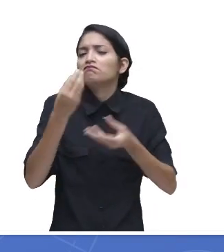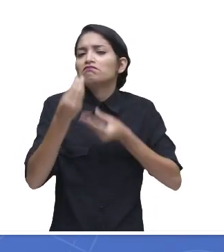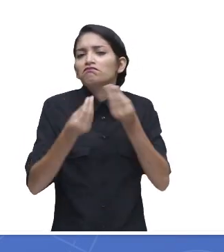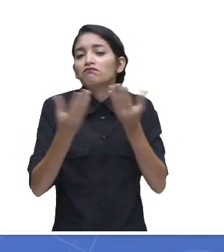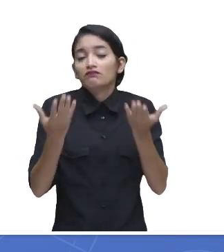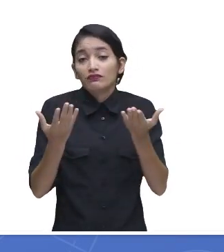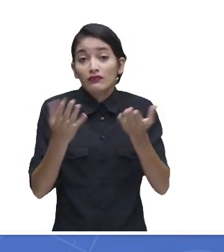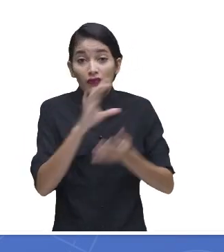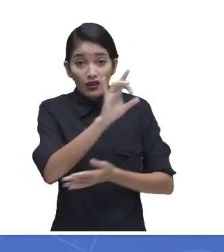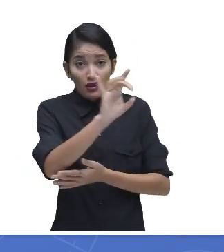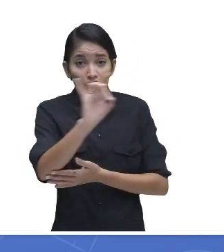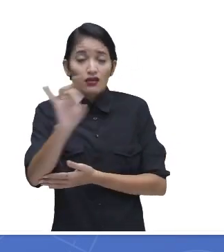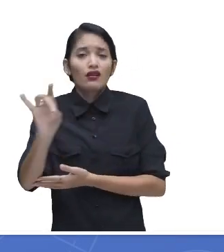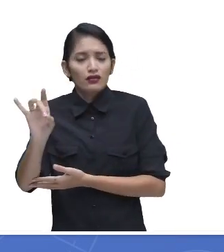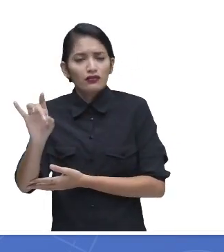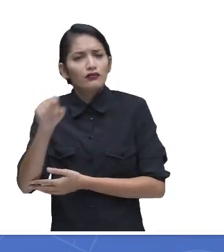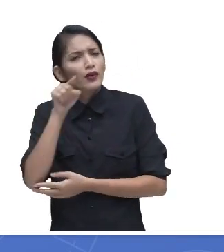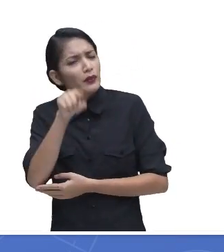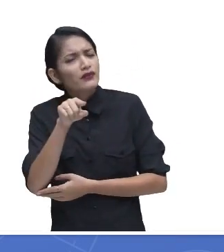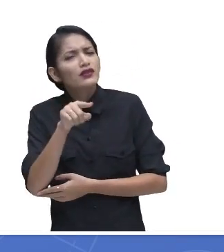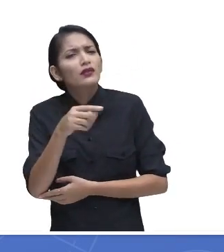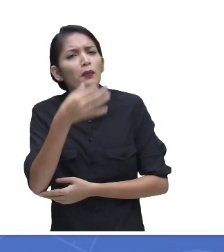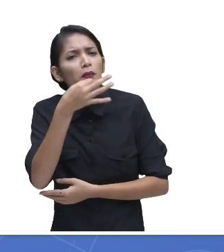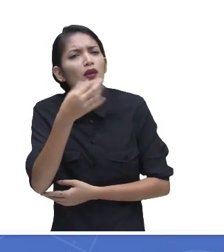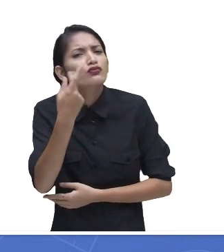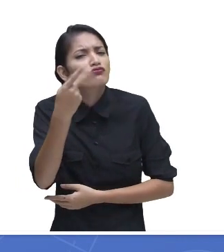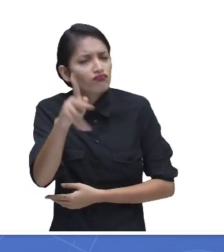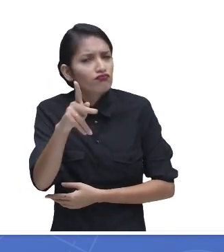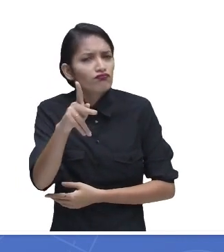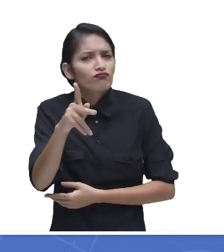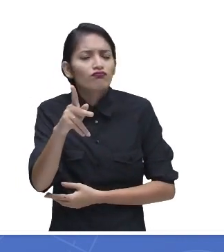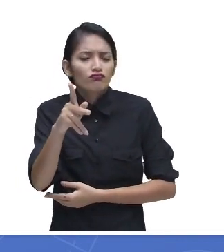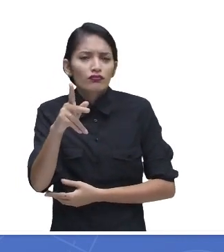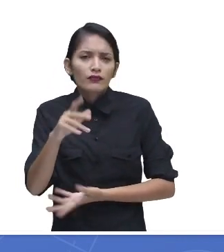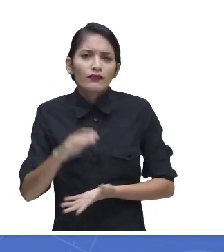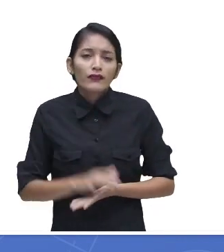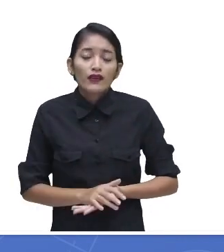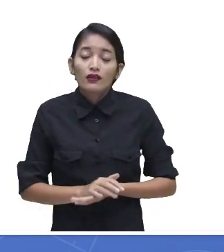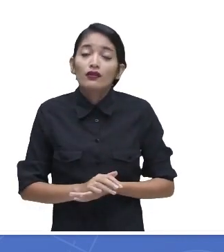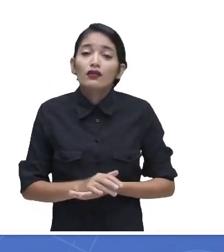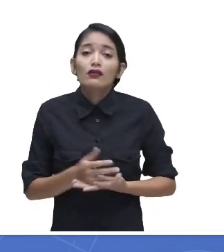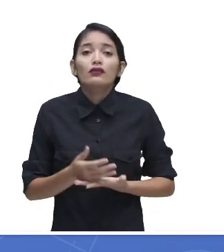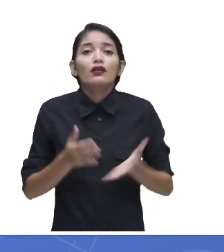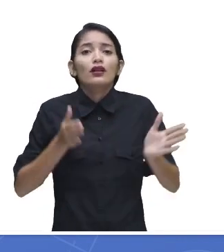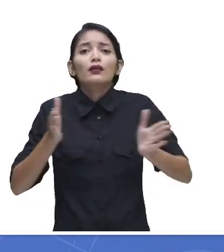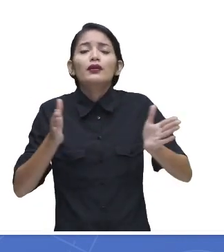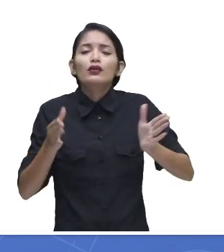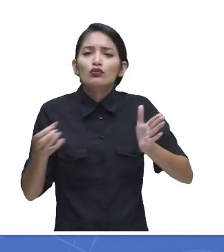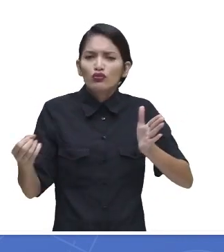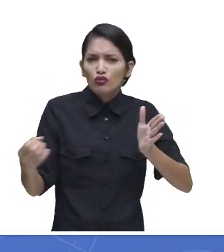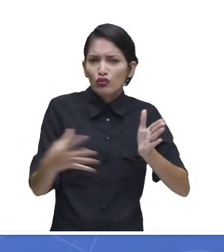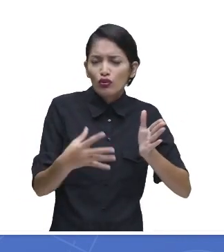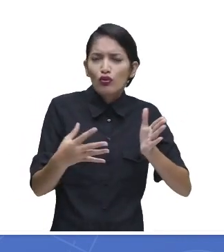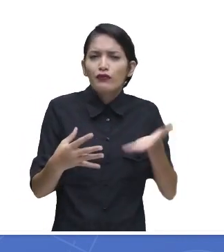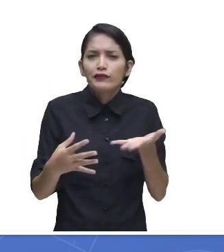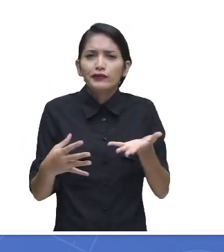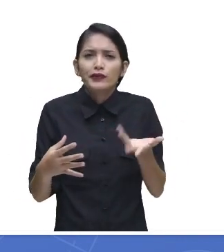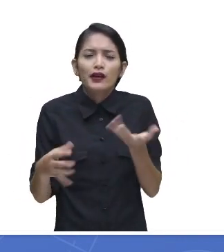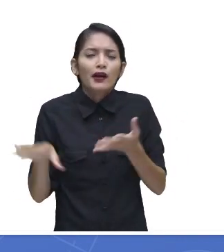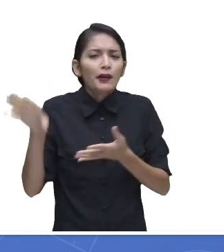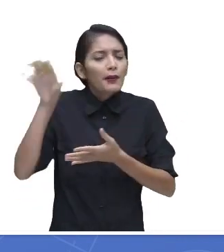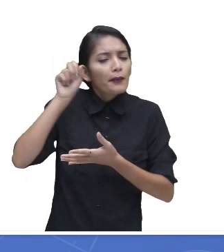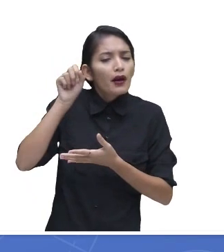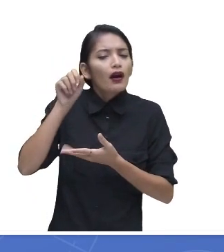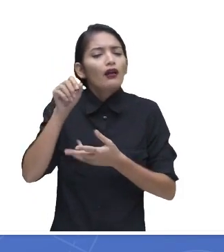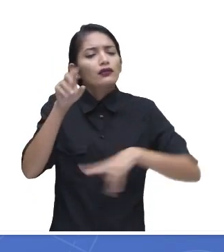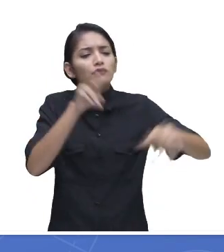Aí cada um se pergunta, né? Para você, quando você fala de moderno, quando você escuta